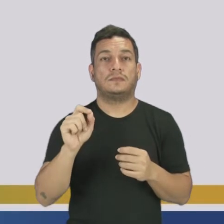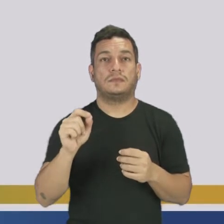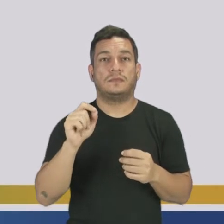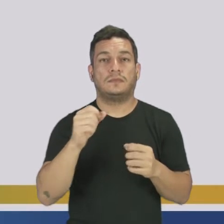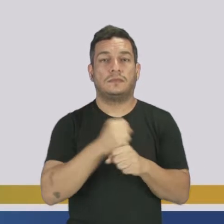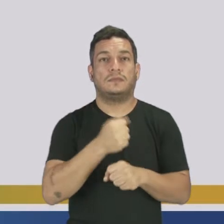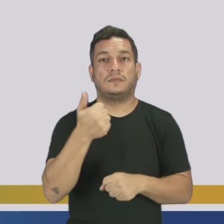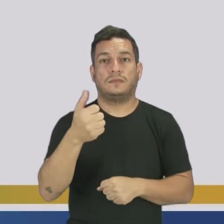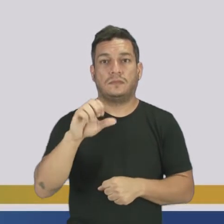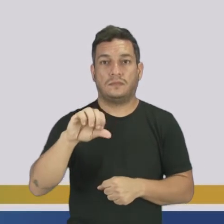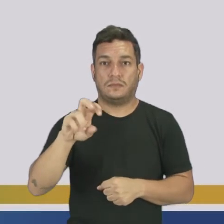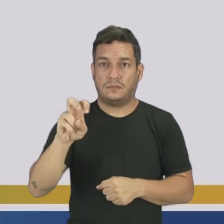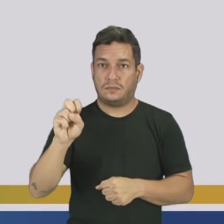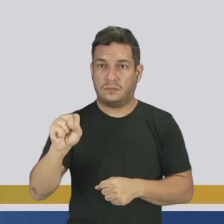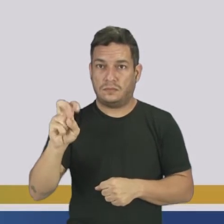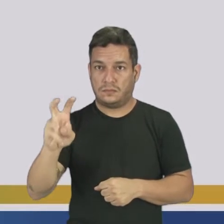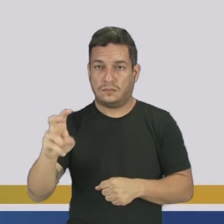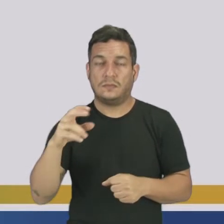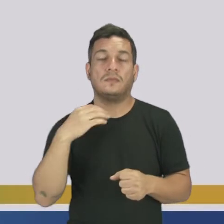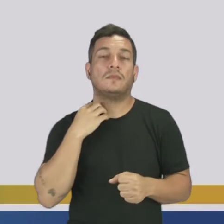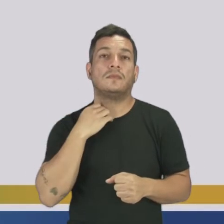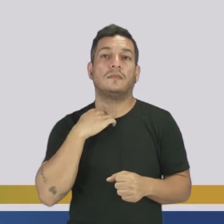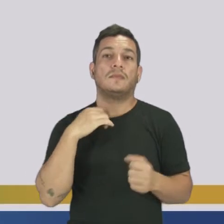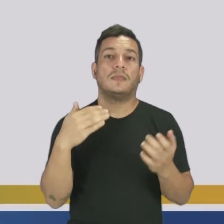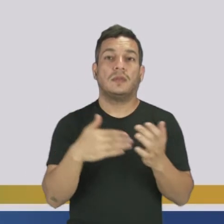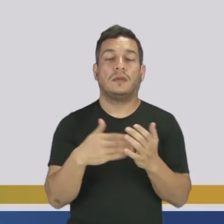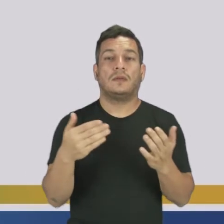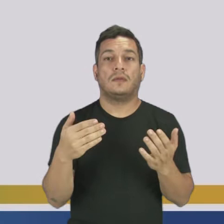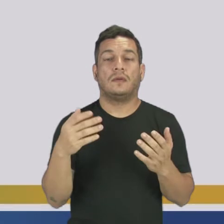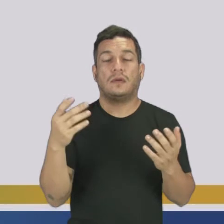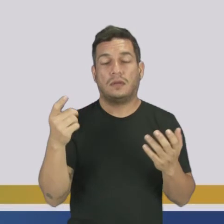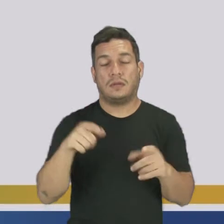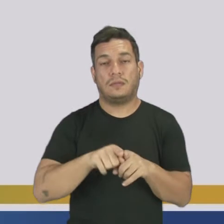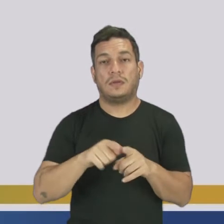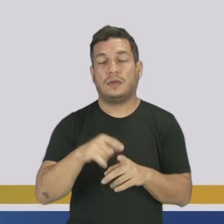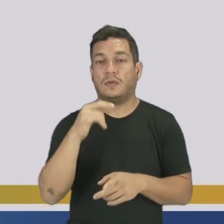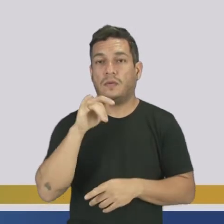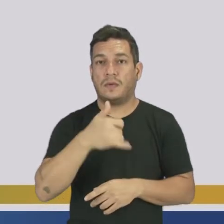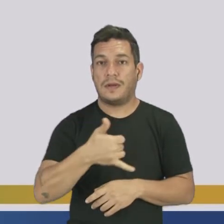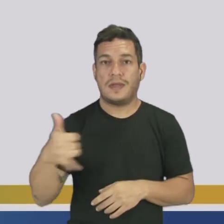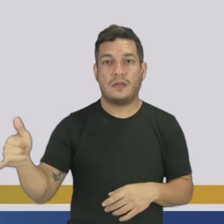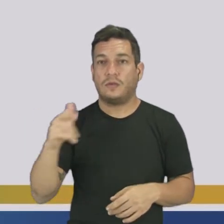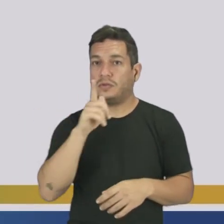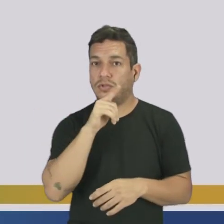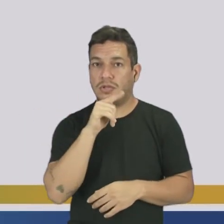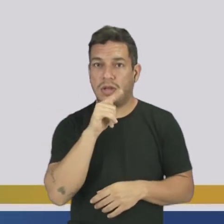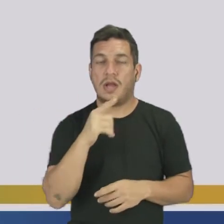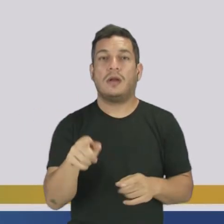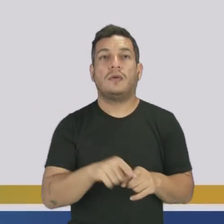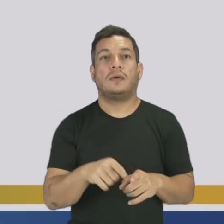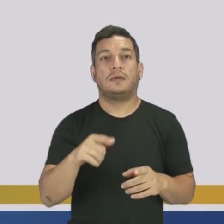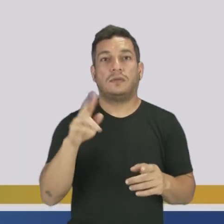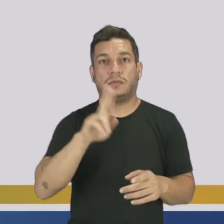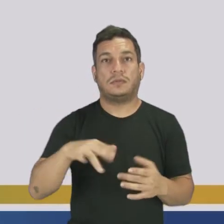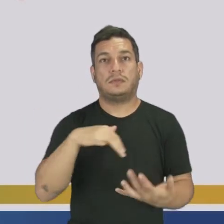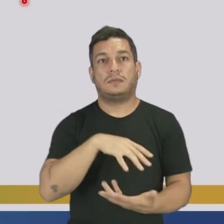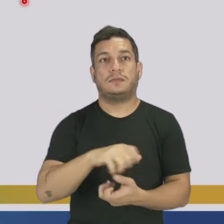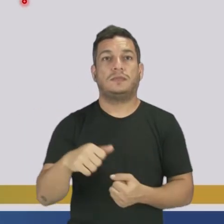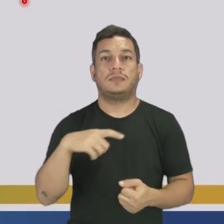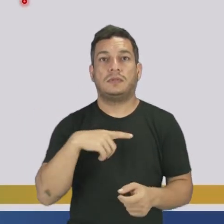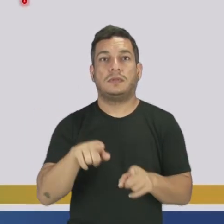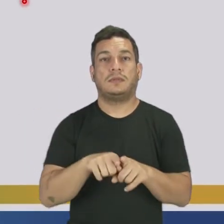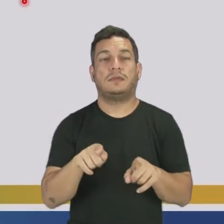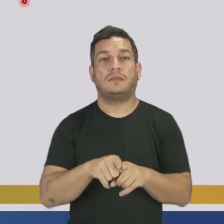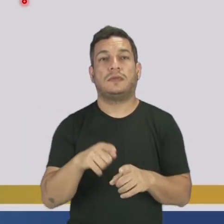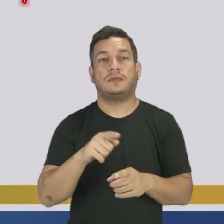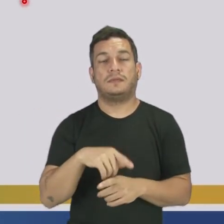em 1985 e opera com um reator de água pressurizada, que é o mais utilizado no mundo. Temos a segunda, que